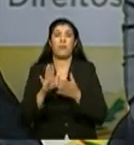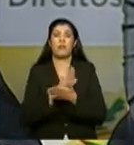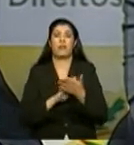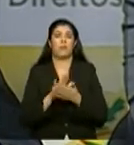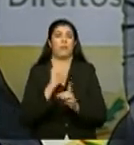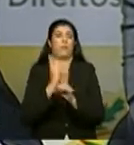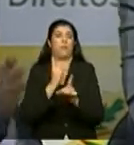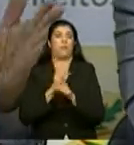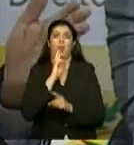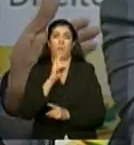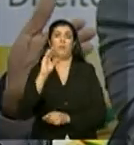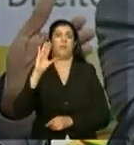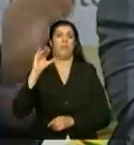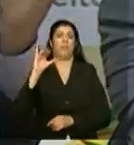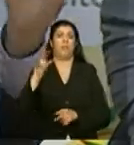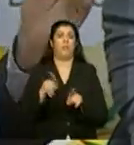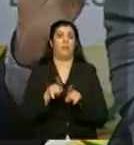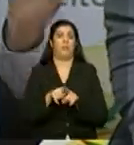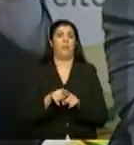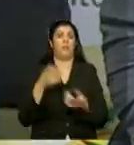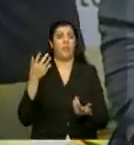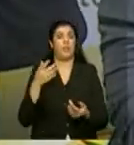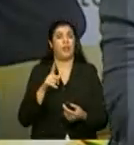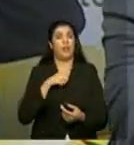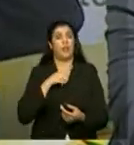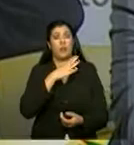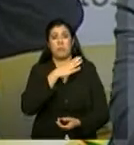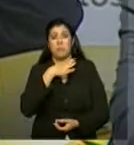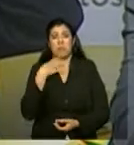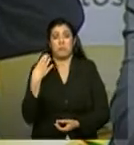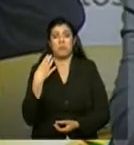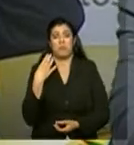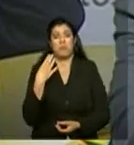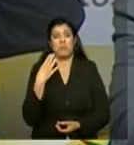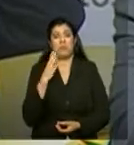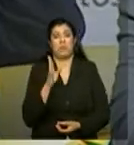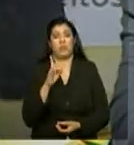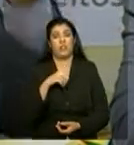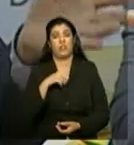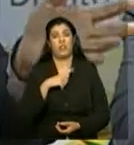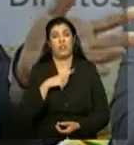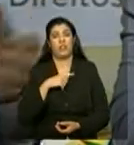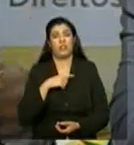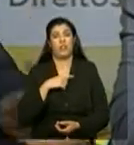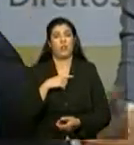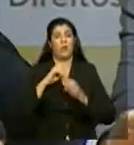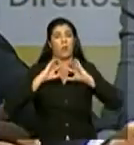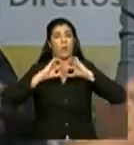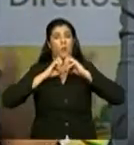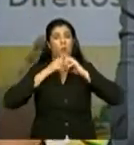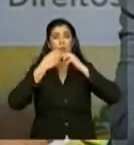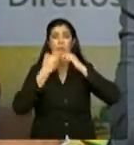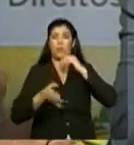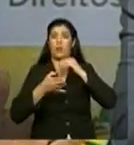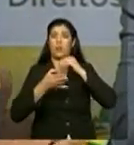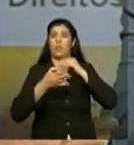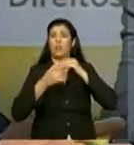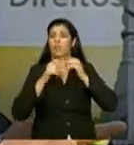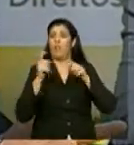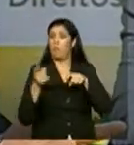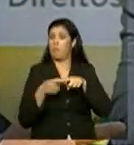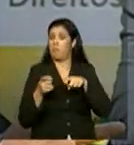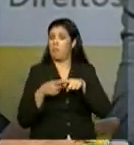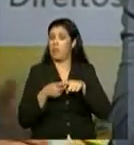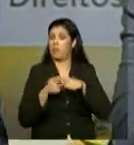incluso e neste caso pula muito de urna é hemorragia cerebral e meio certificou